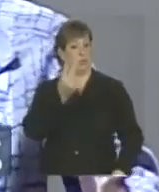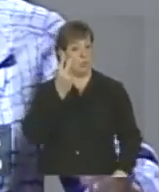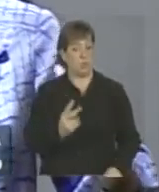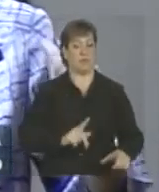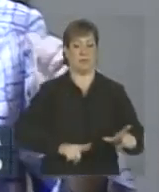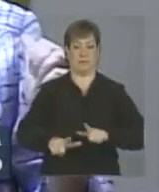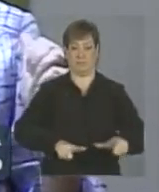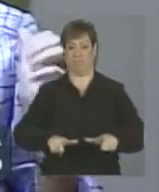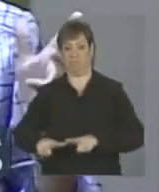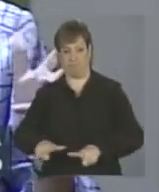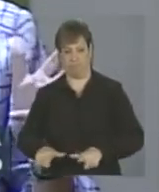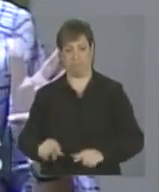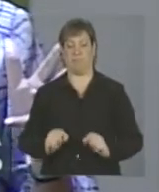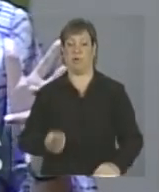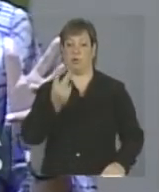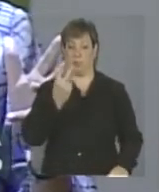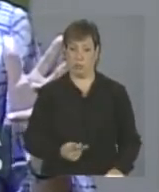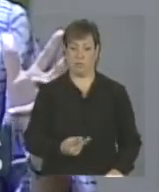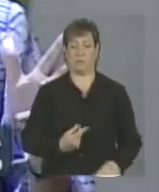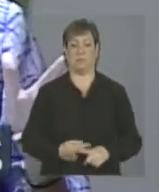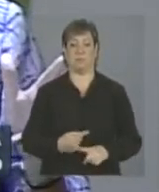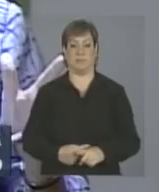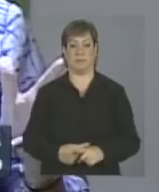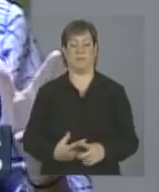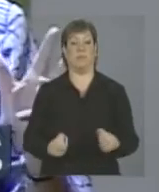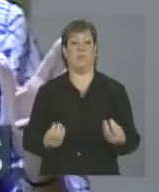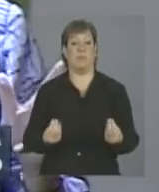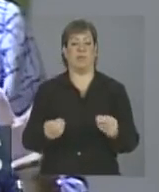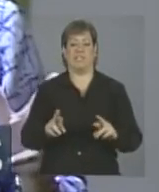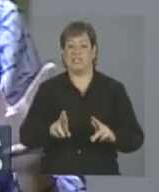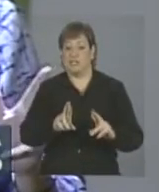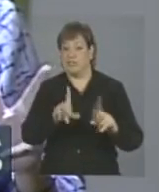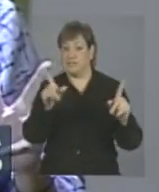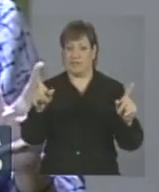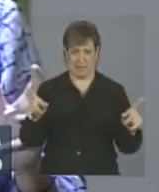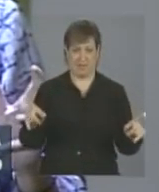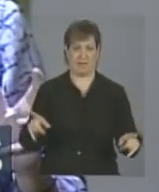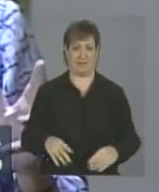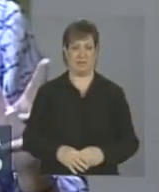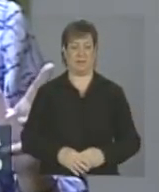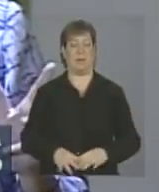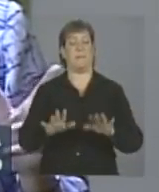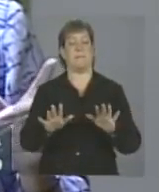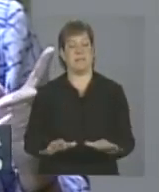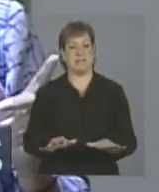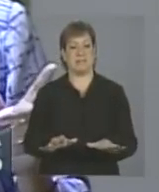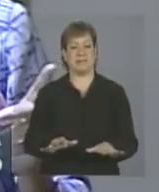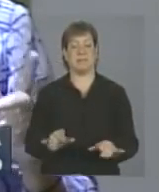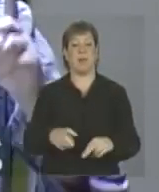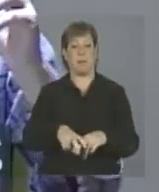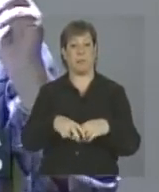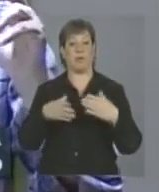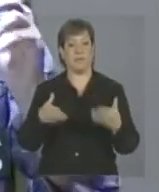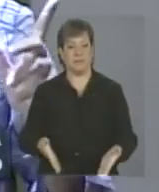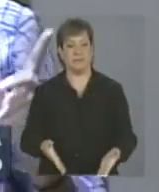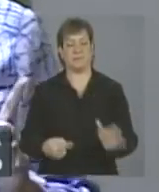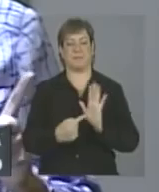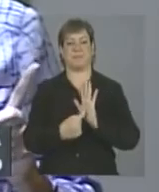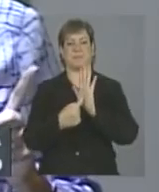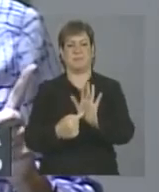atividades, as duas tarefas muito diferentes, mas por isso que mostram